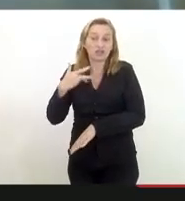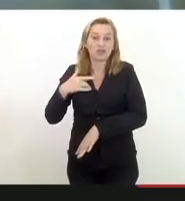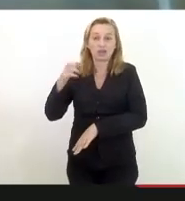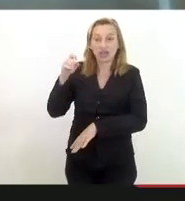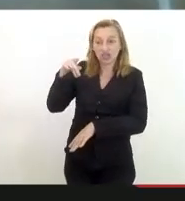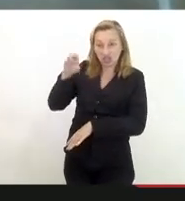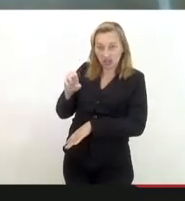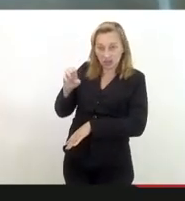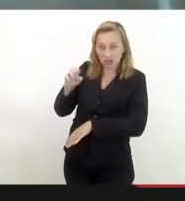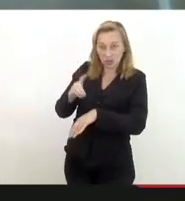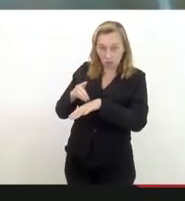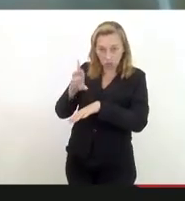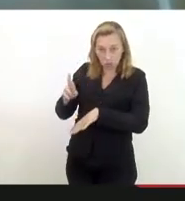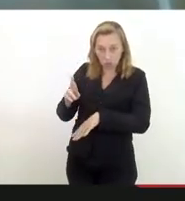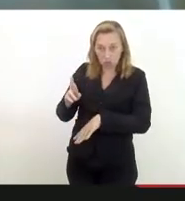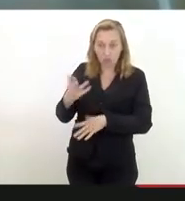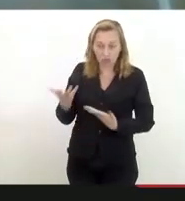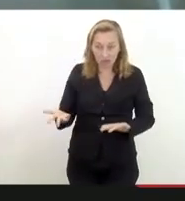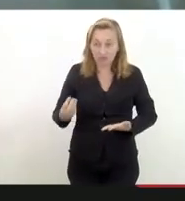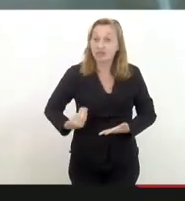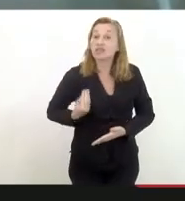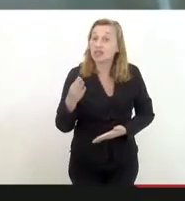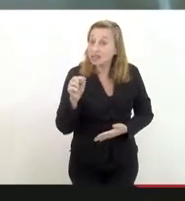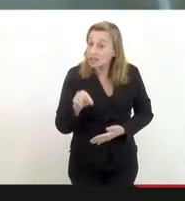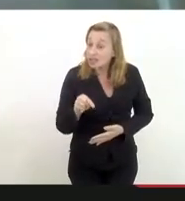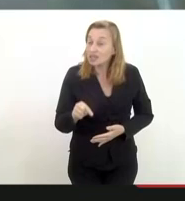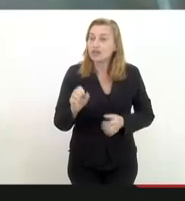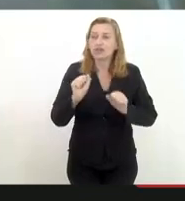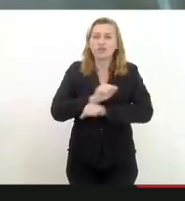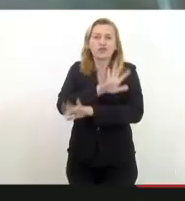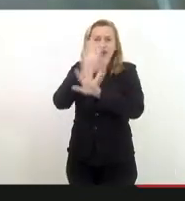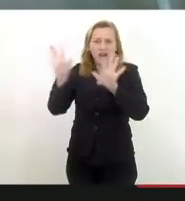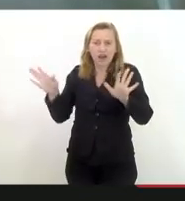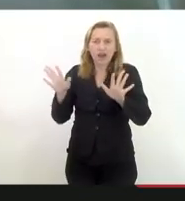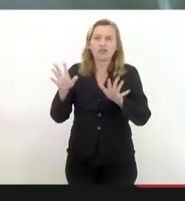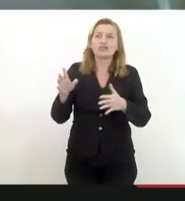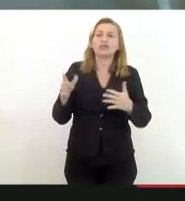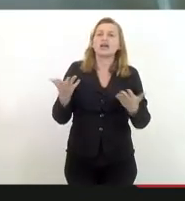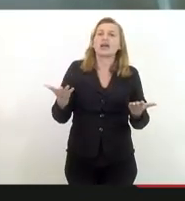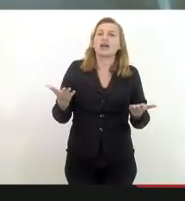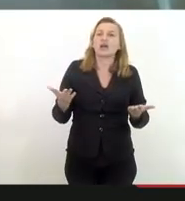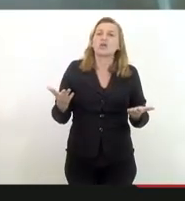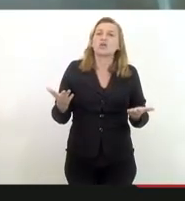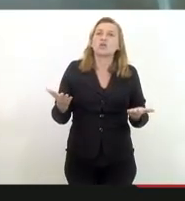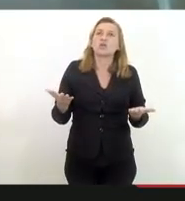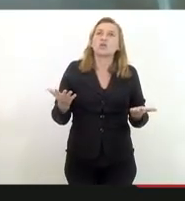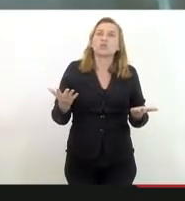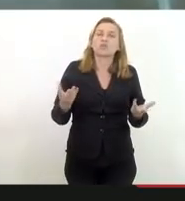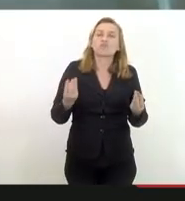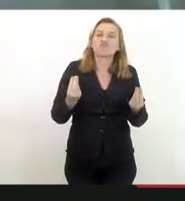Kiepp, que encontra-se presente, deixou clara a intenção